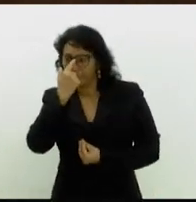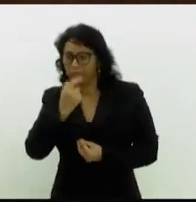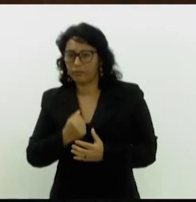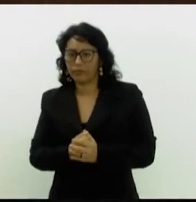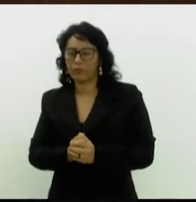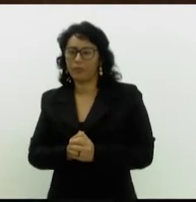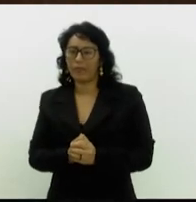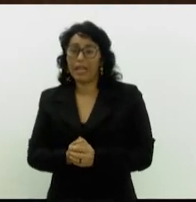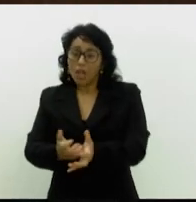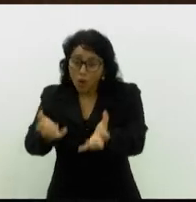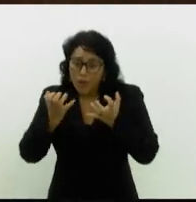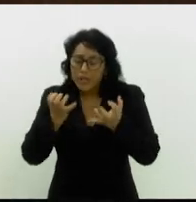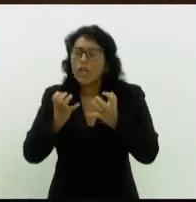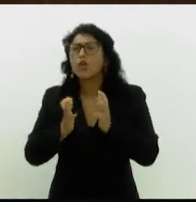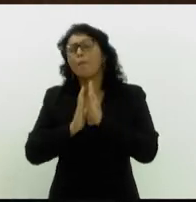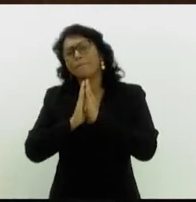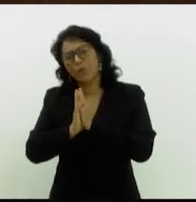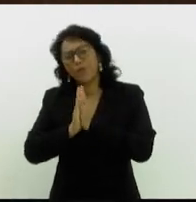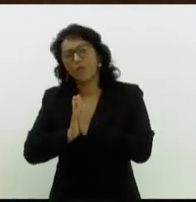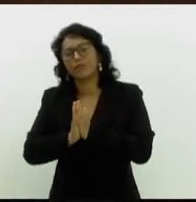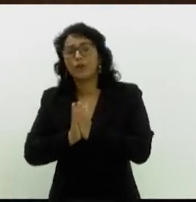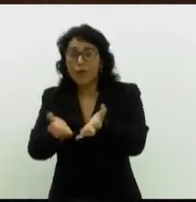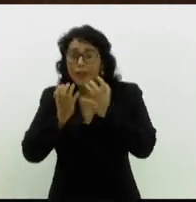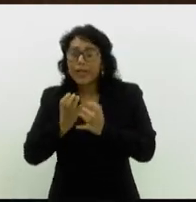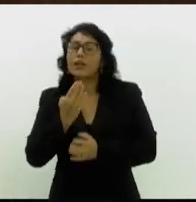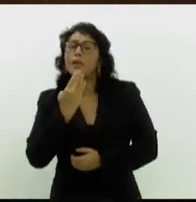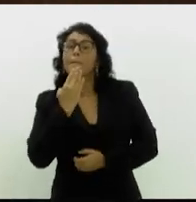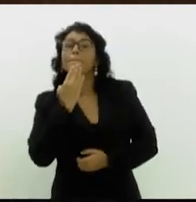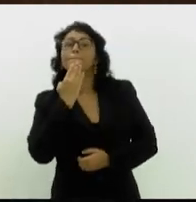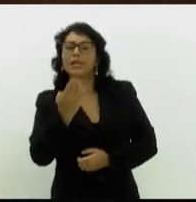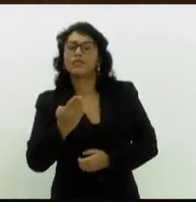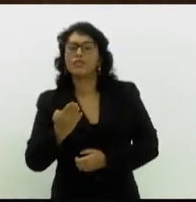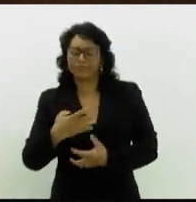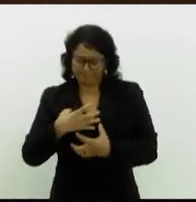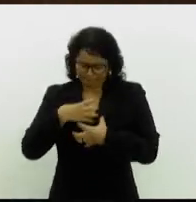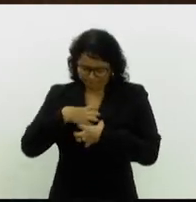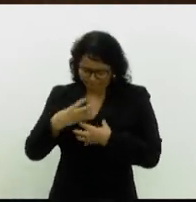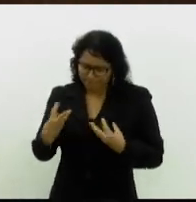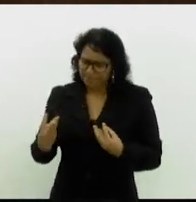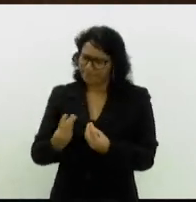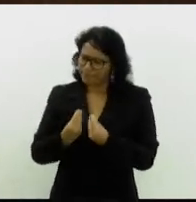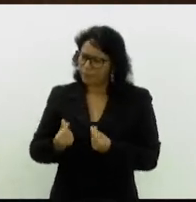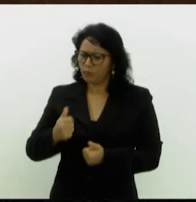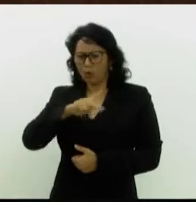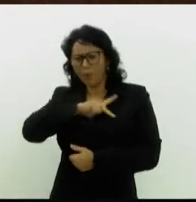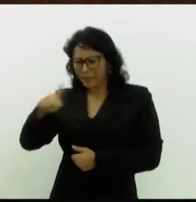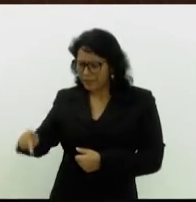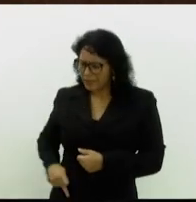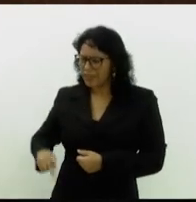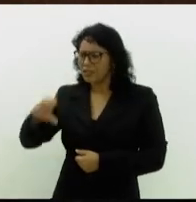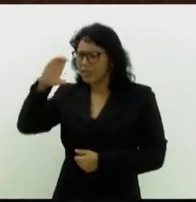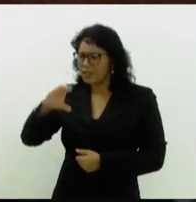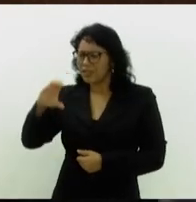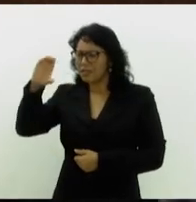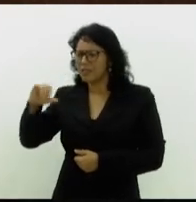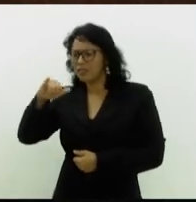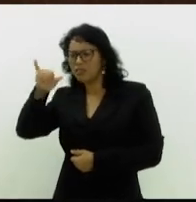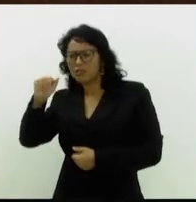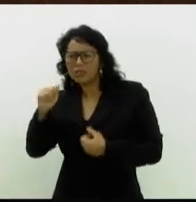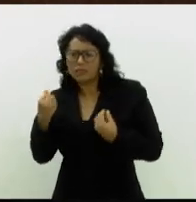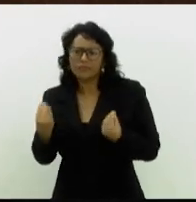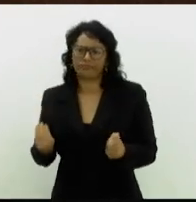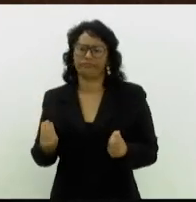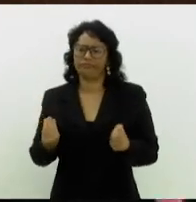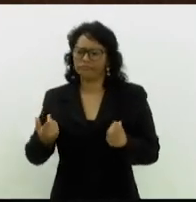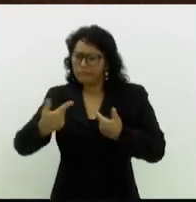e eu quero inclusive pedir a sensibilidade aqui do presidente da ccj já debatemos aqui nesse plenário diversas vezes e acordamos